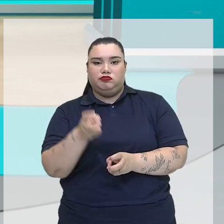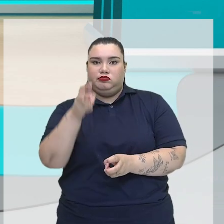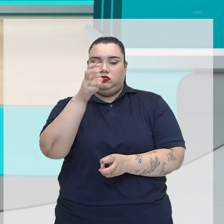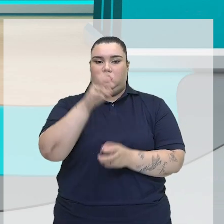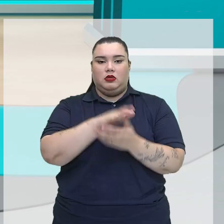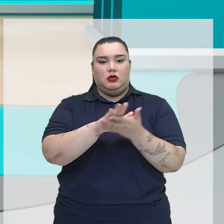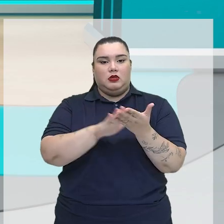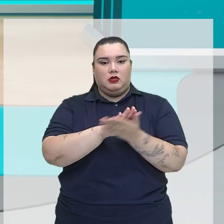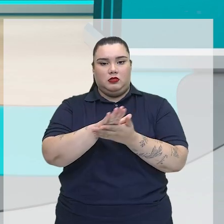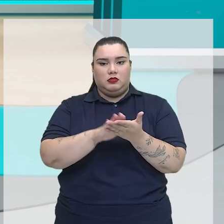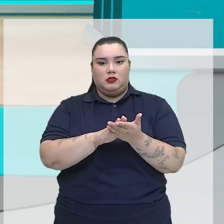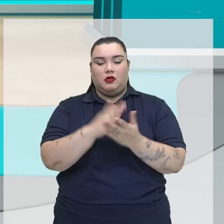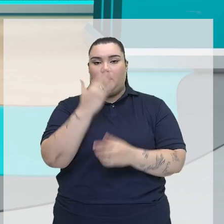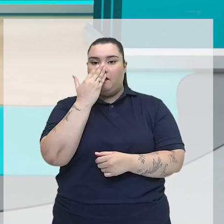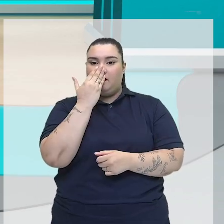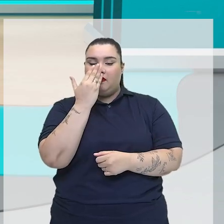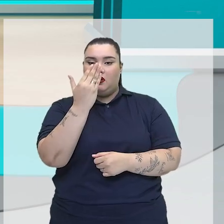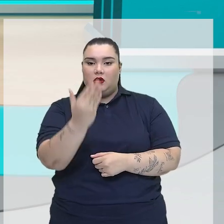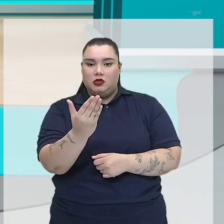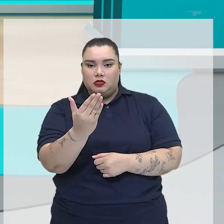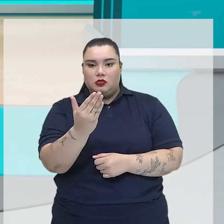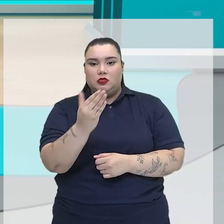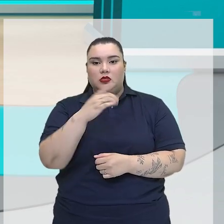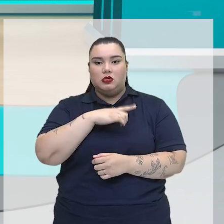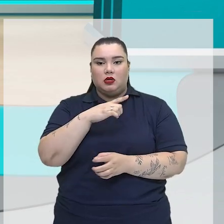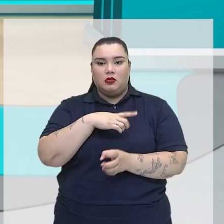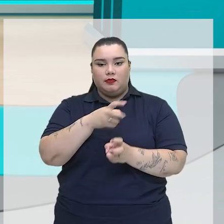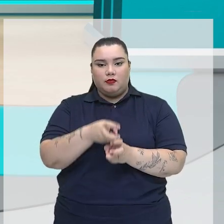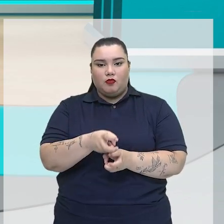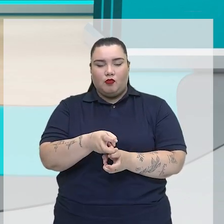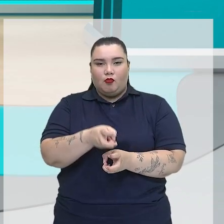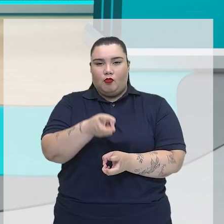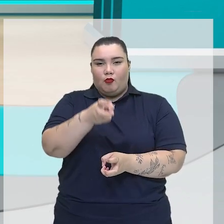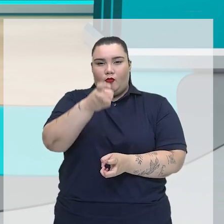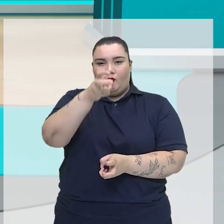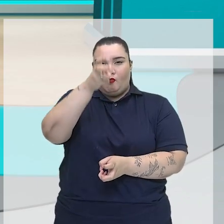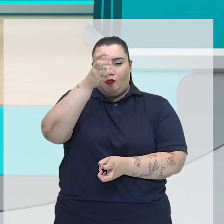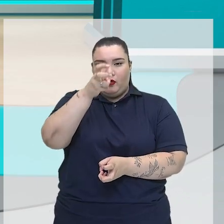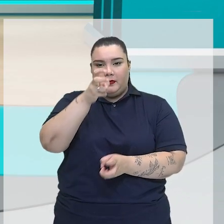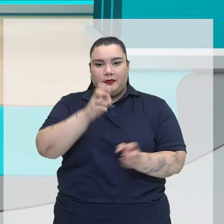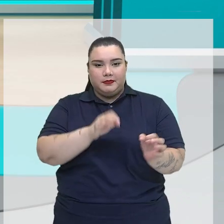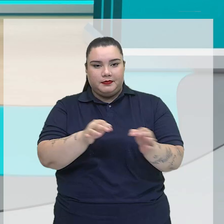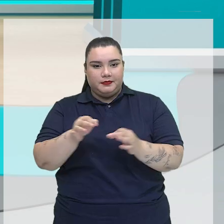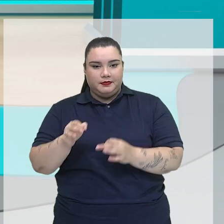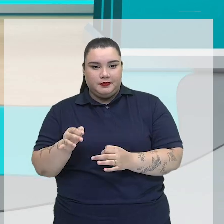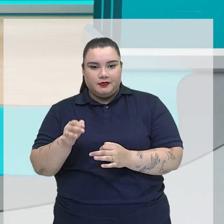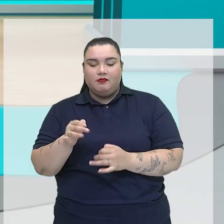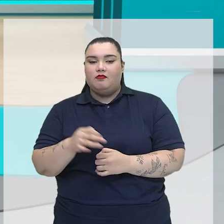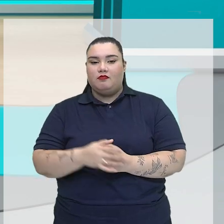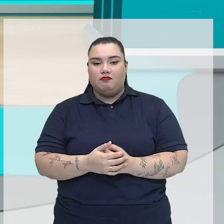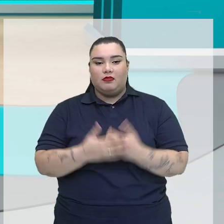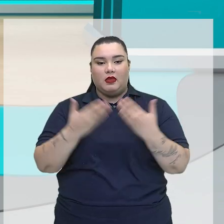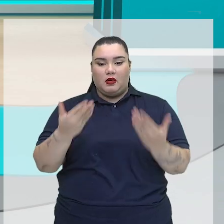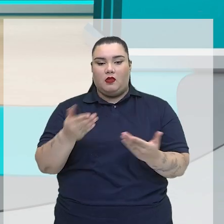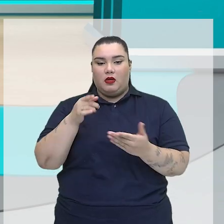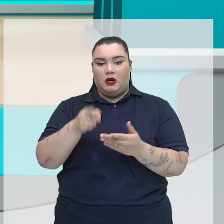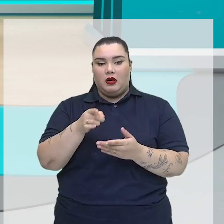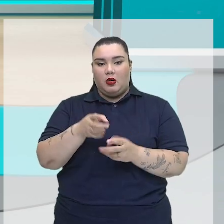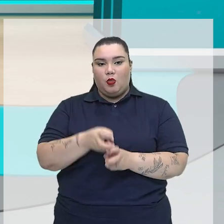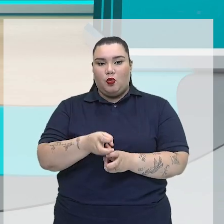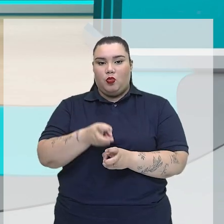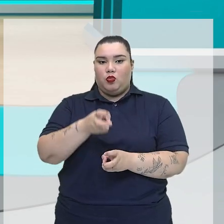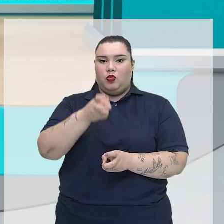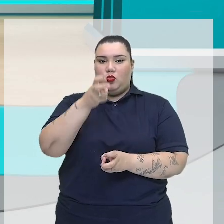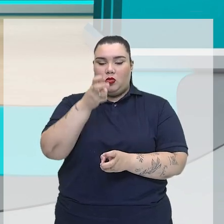bem atenção, ele virou de frente, observem que a nossa coluna ela já é retinha, né? Então, essa nossa coluna